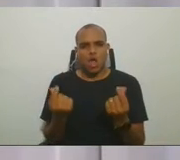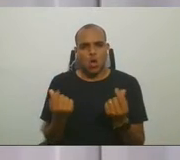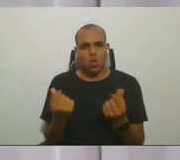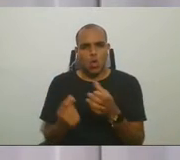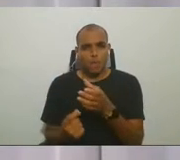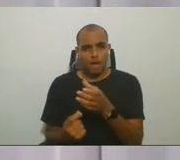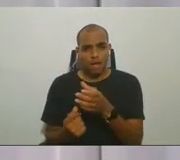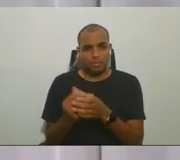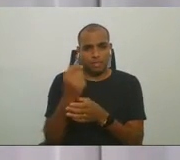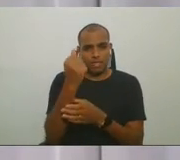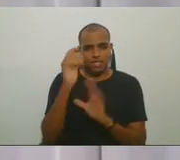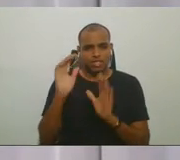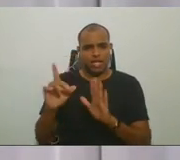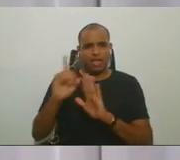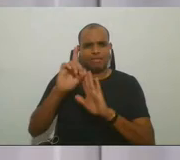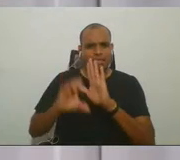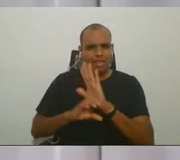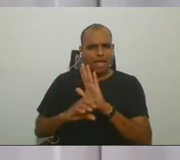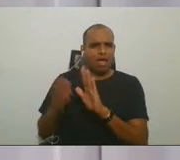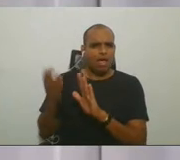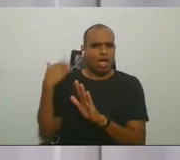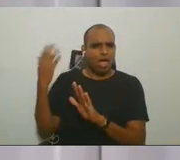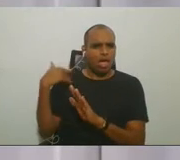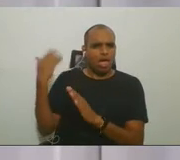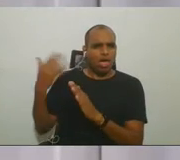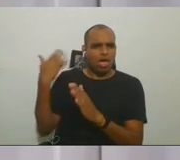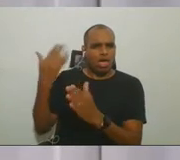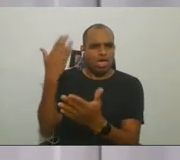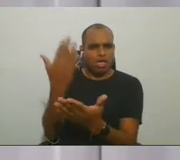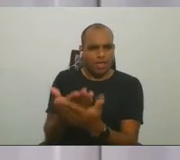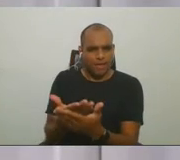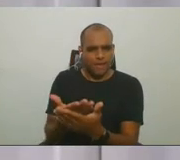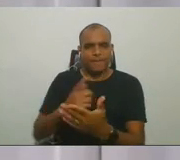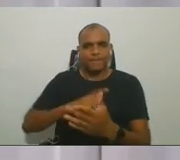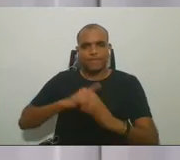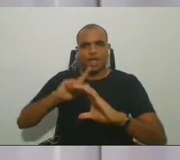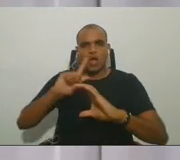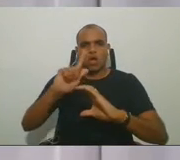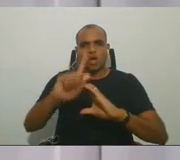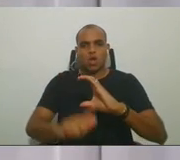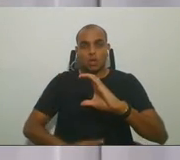e por causa da globalização